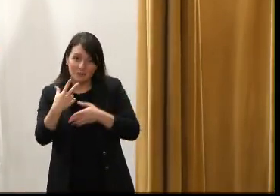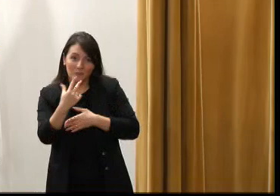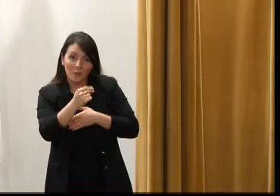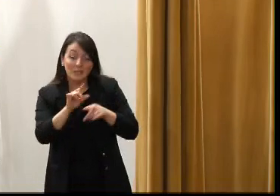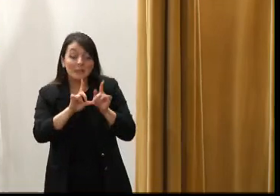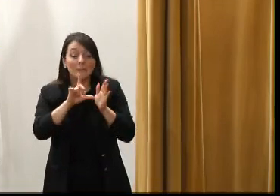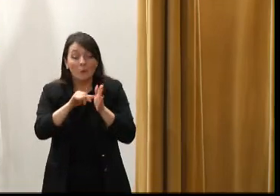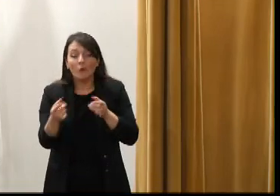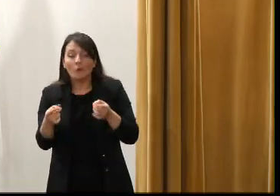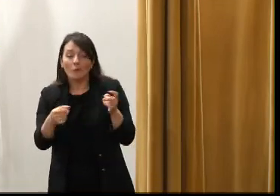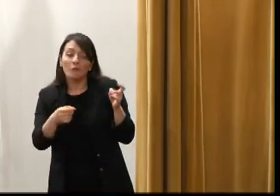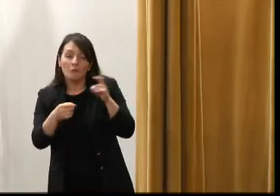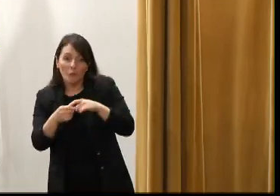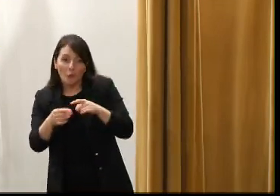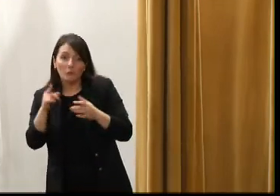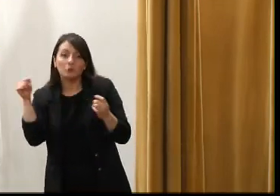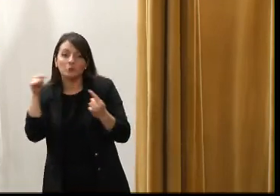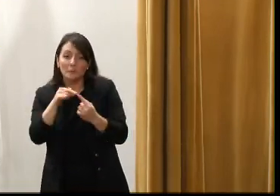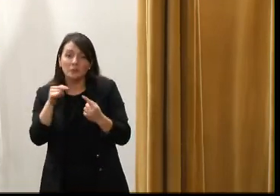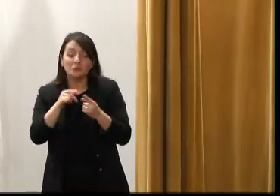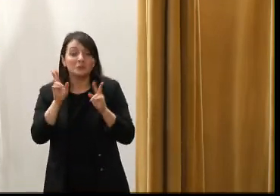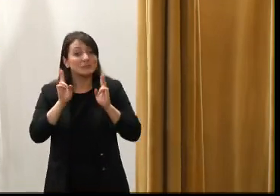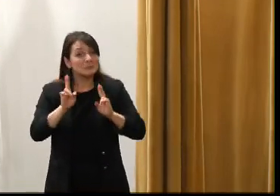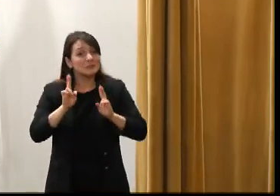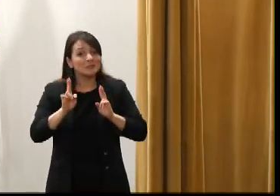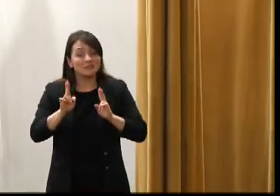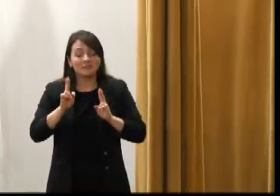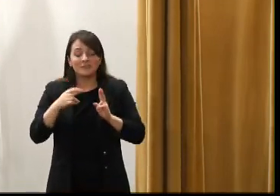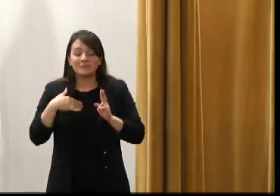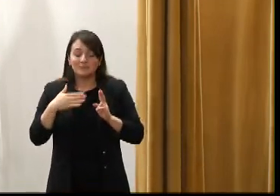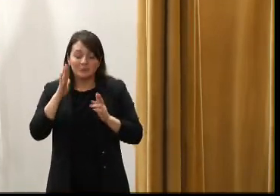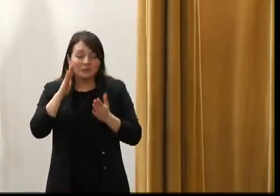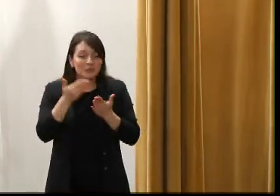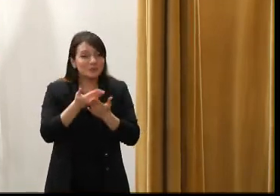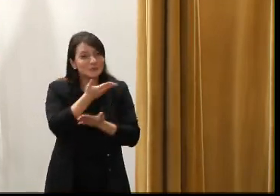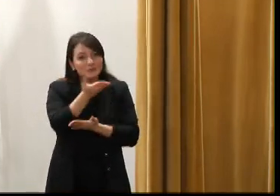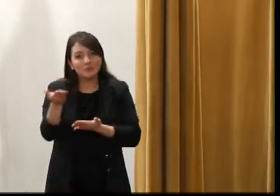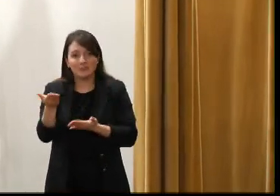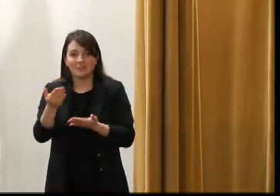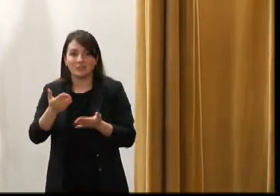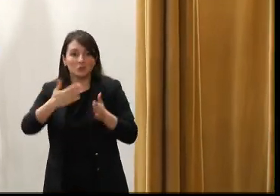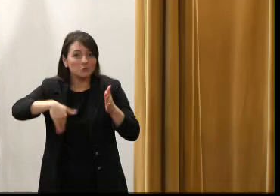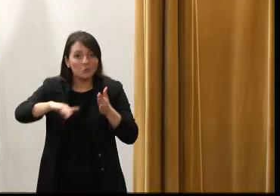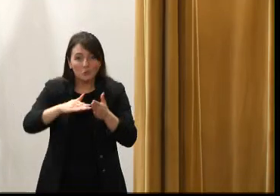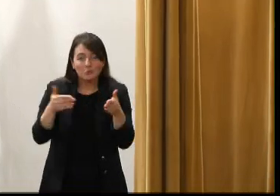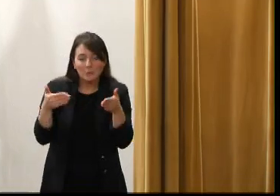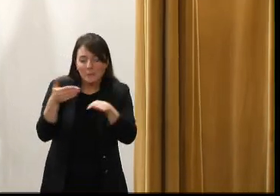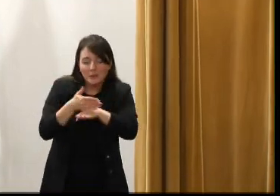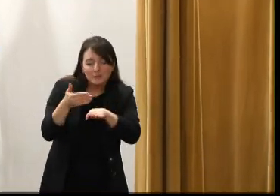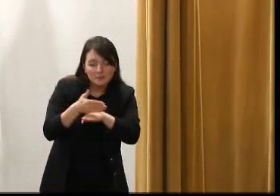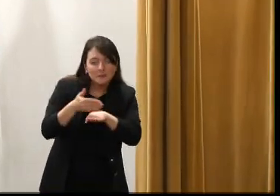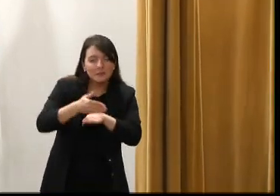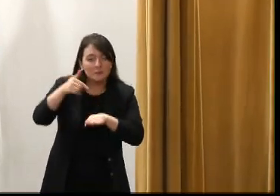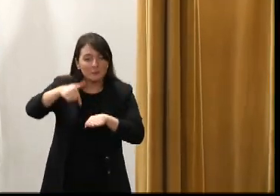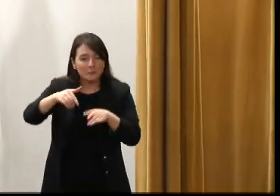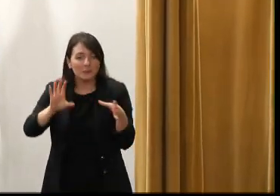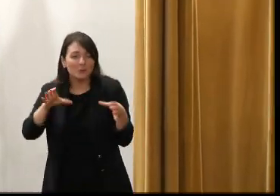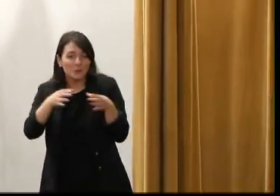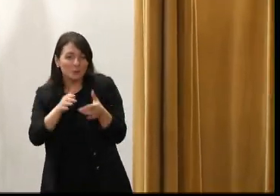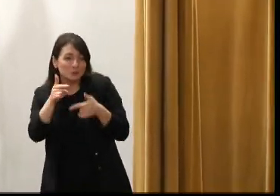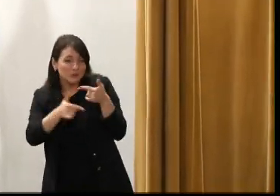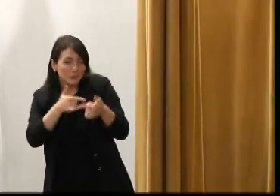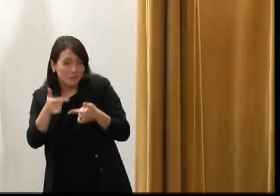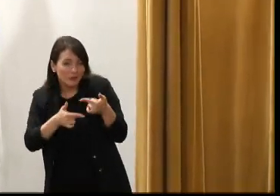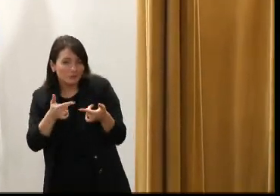de dizer que tenho muita esperança em vocês aqui todos mesmo, que participem depois nos grupos de